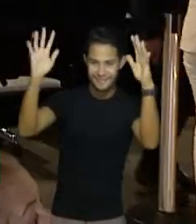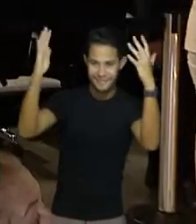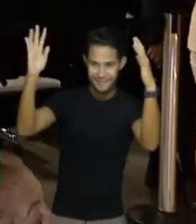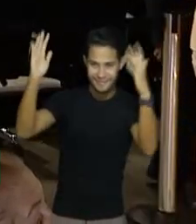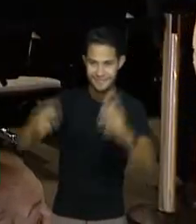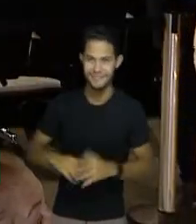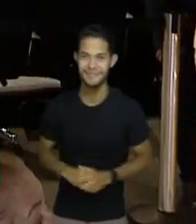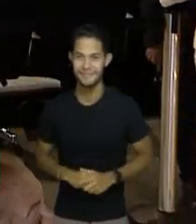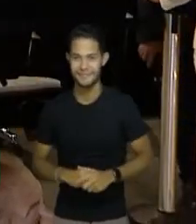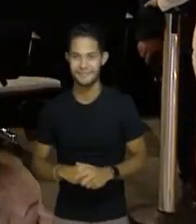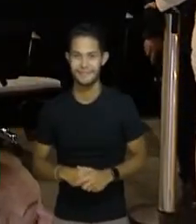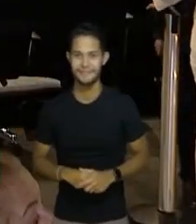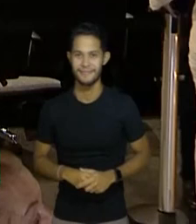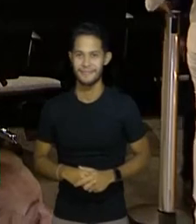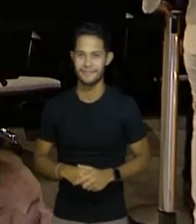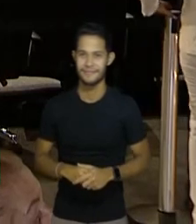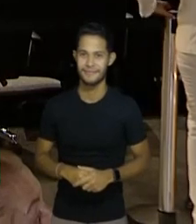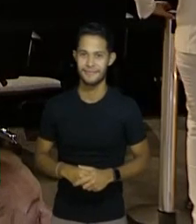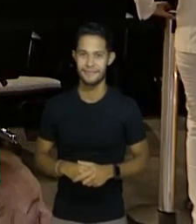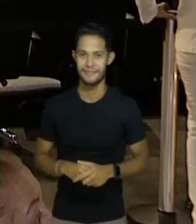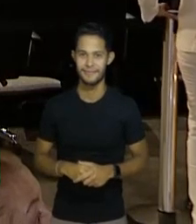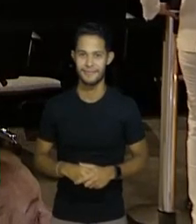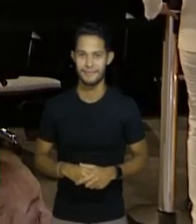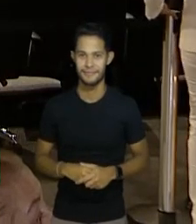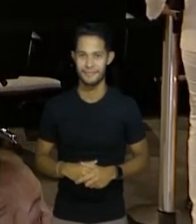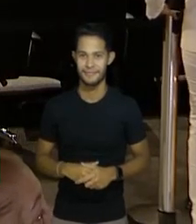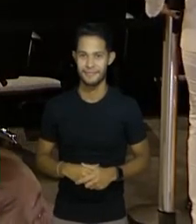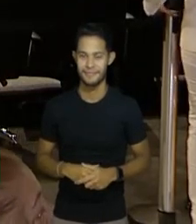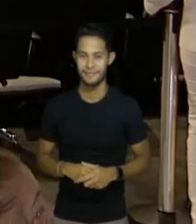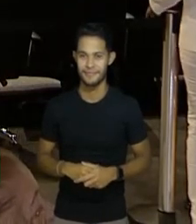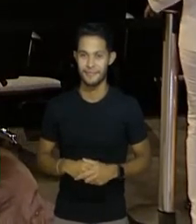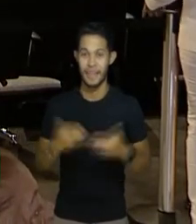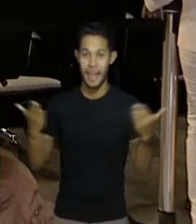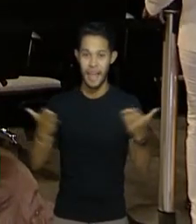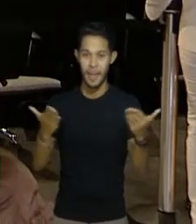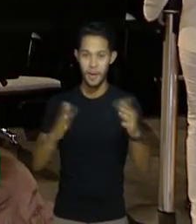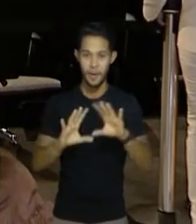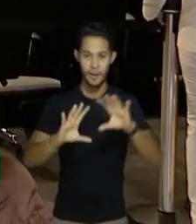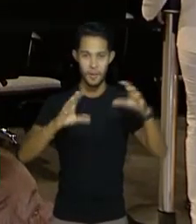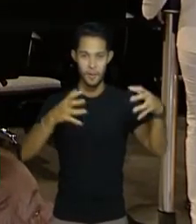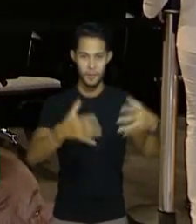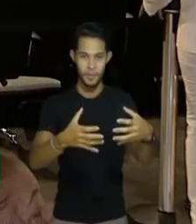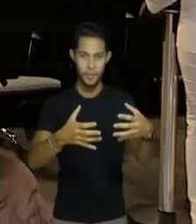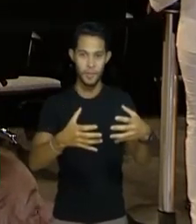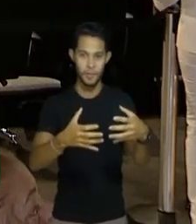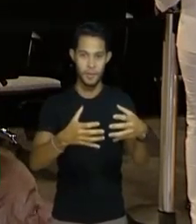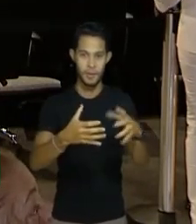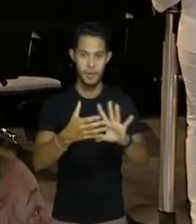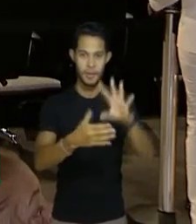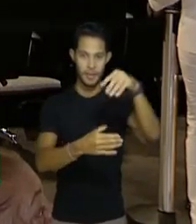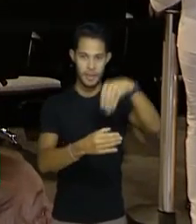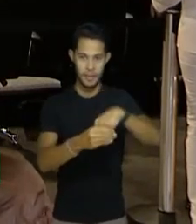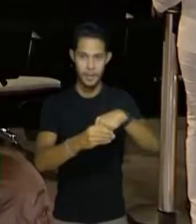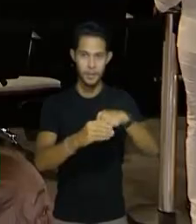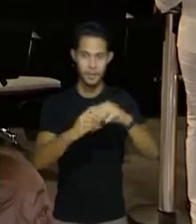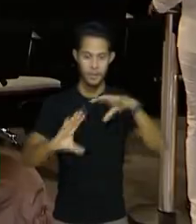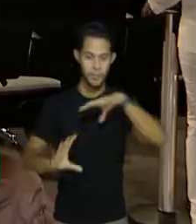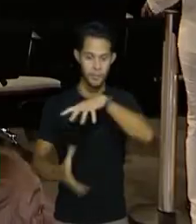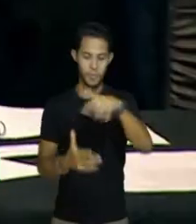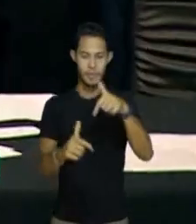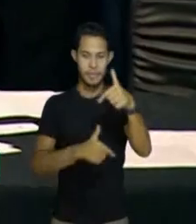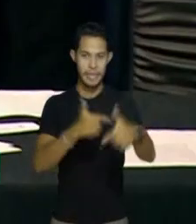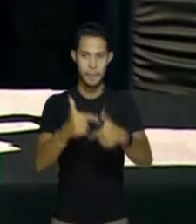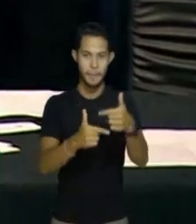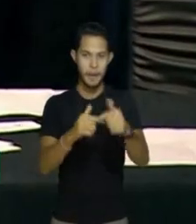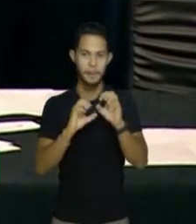Agora vamos ouvir a Bluesoft, Entra 21, Capacitação e Inserção no Mundo do Trabalho, presidente Bruno